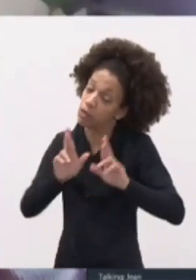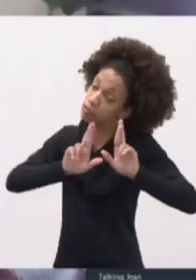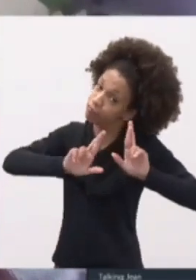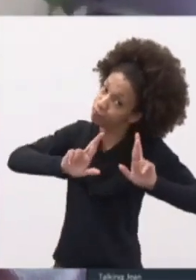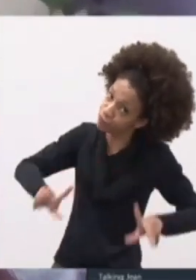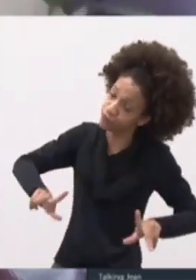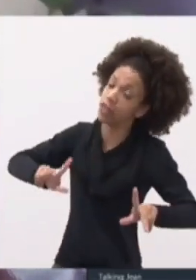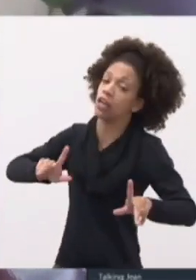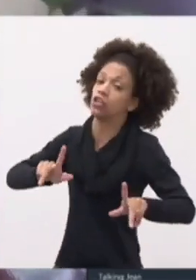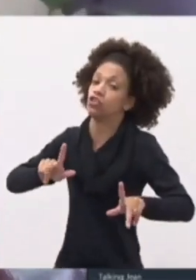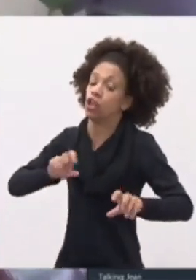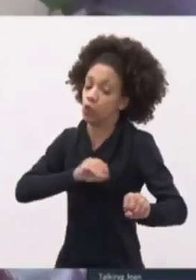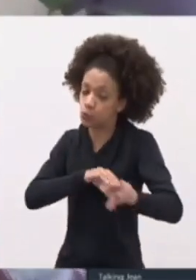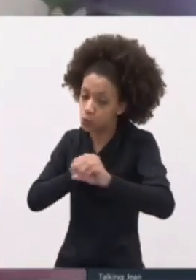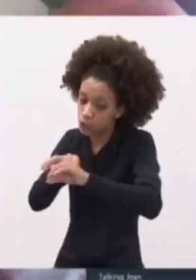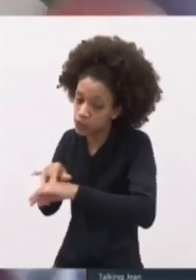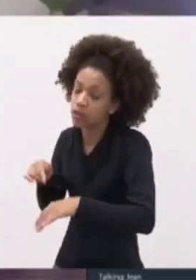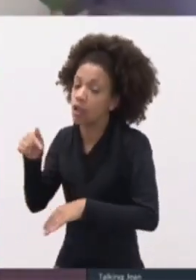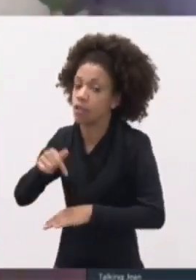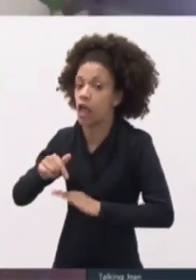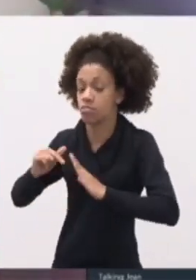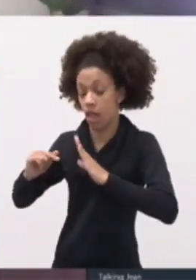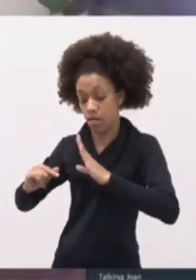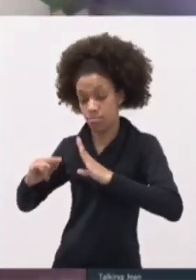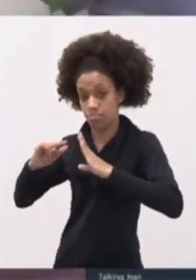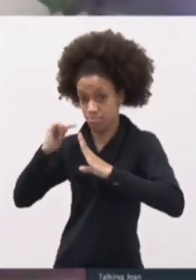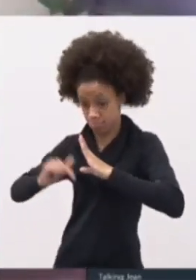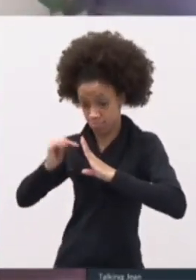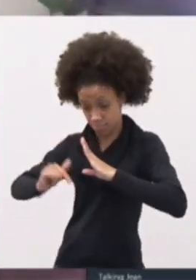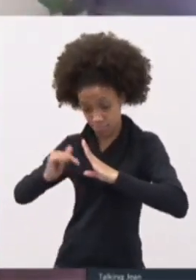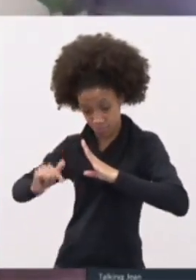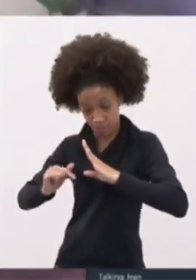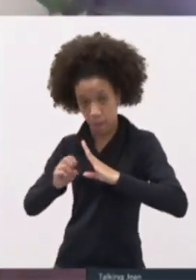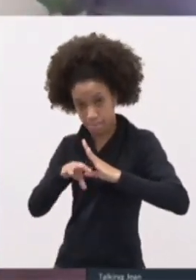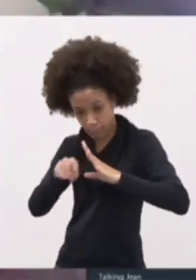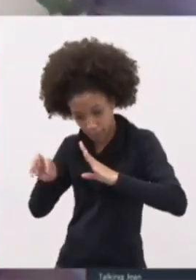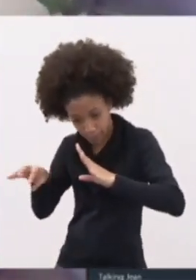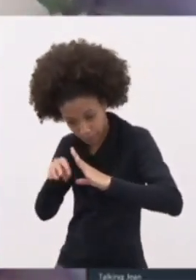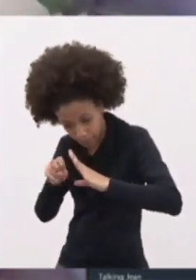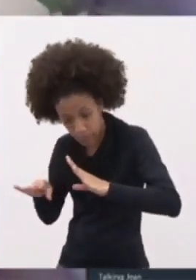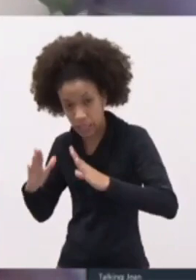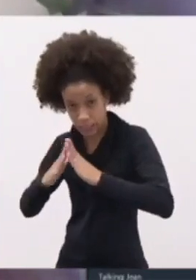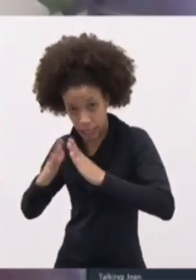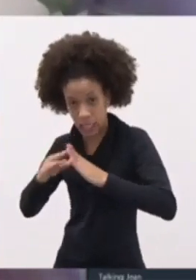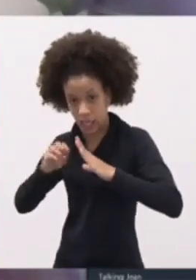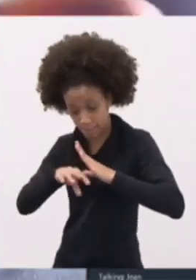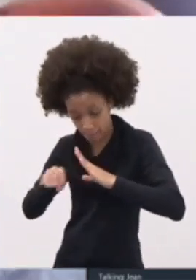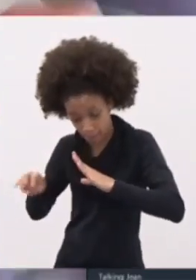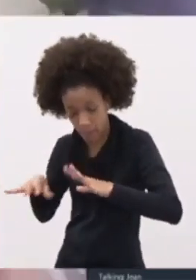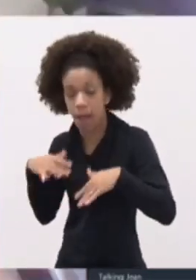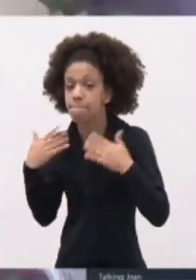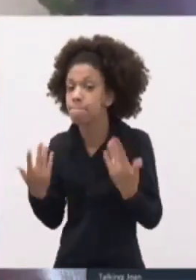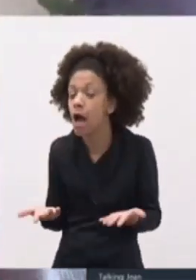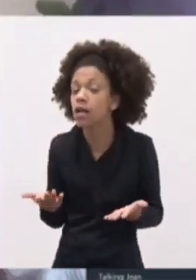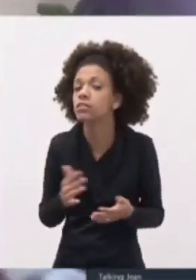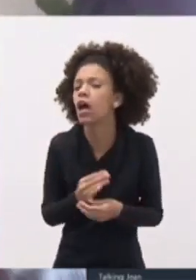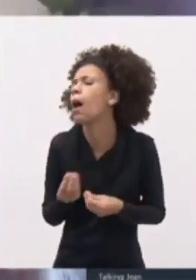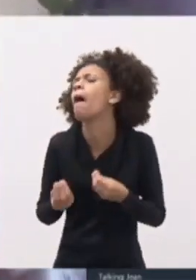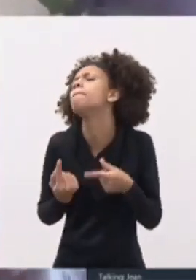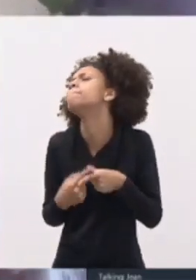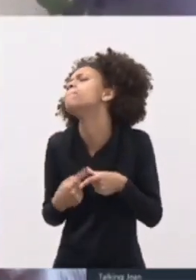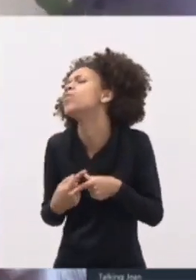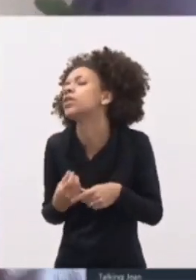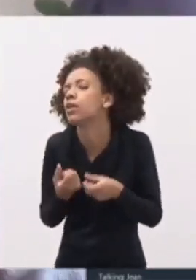gente está fazendo agora, que é a aprendizagem remota, que também a gente vai pensar no aluno sempre, né? Mas por que eu estou falando isso? Porque